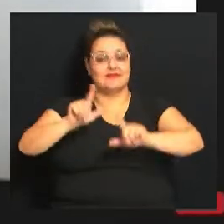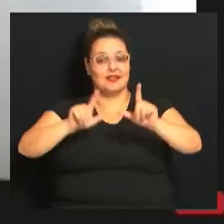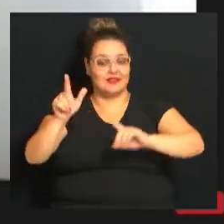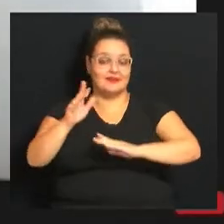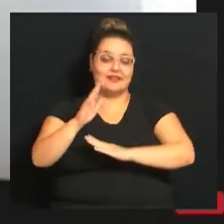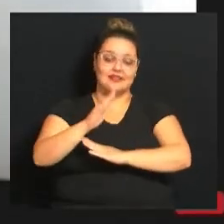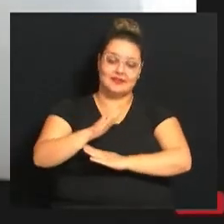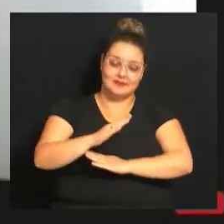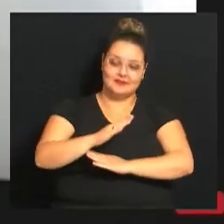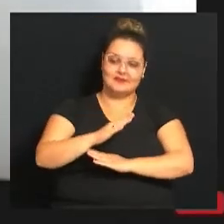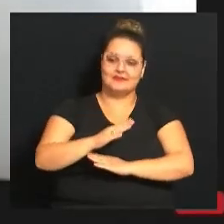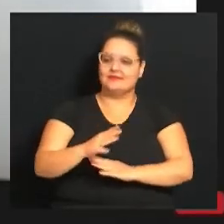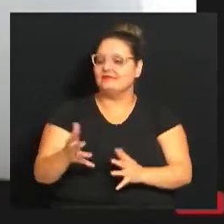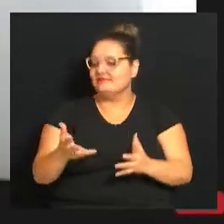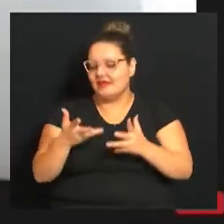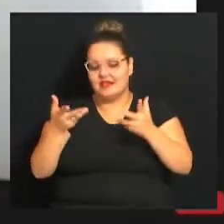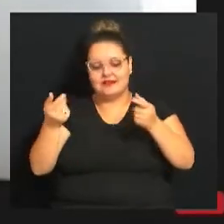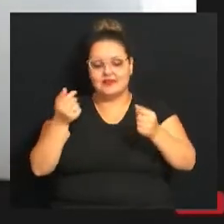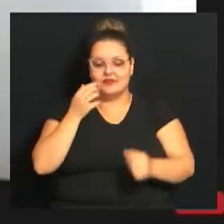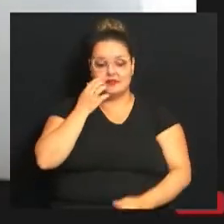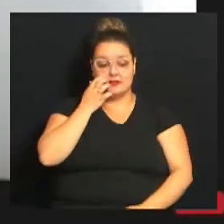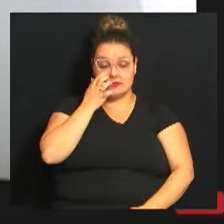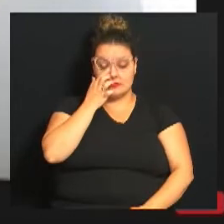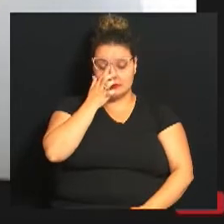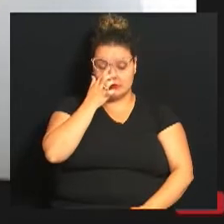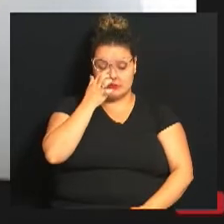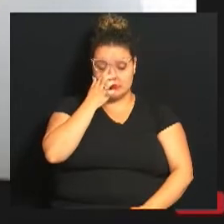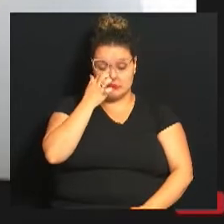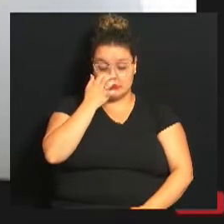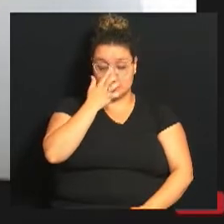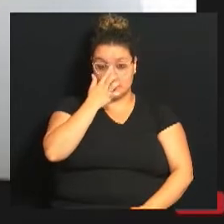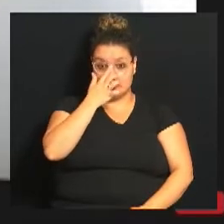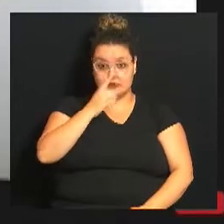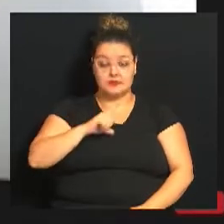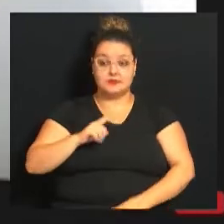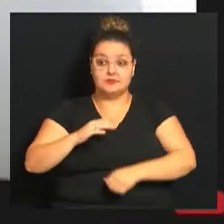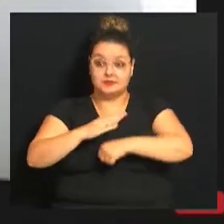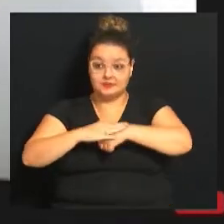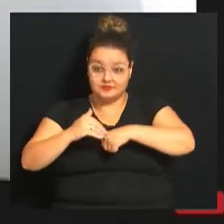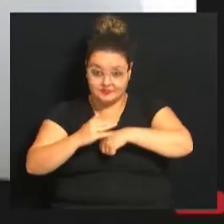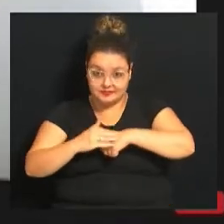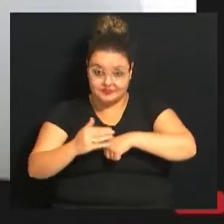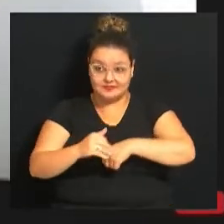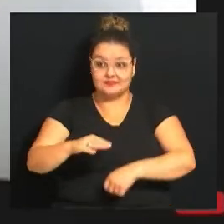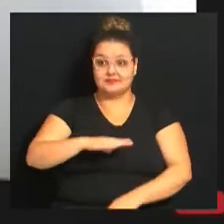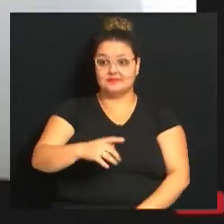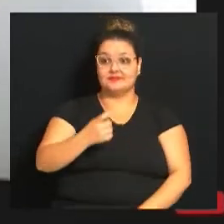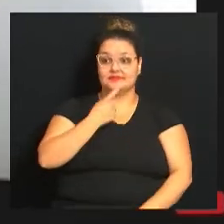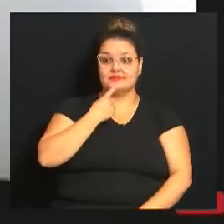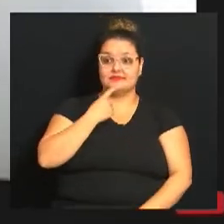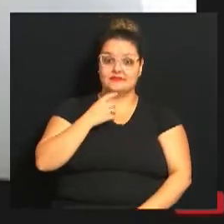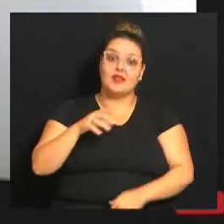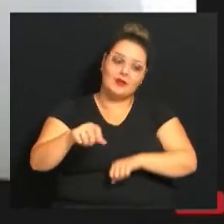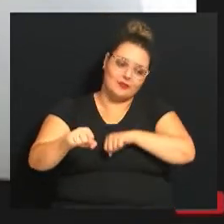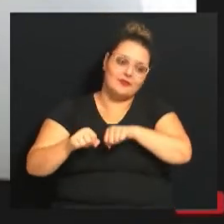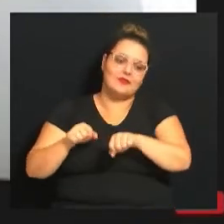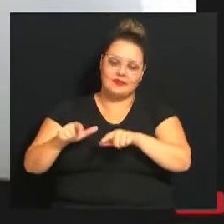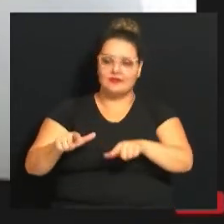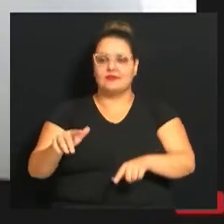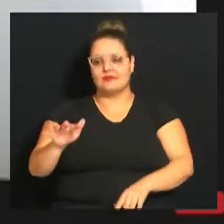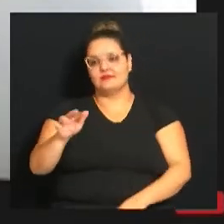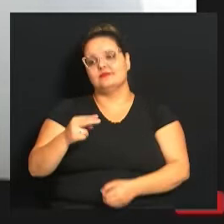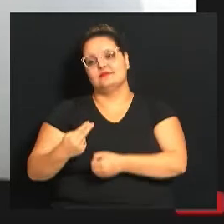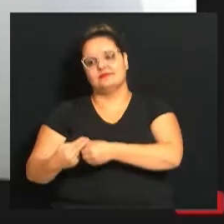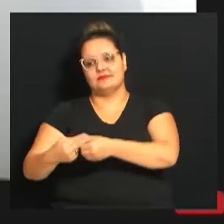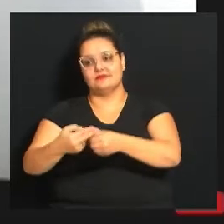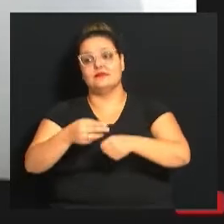Campinas, genial, eu tenho um carinho especial pela cidade, afinal de contas eu me formei aí na Unicamp, em multimeios, no mestrado,